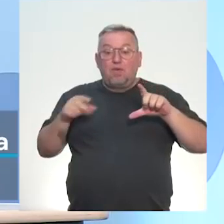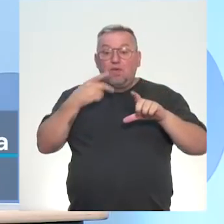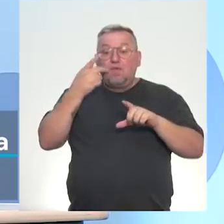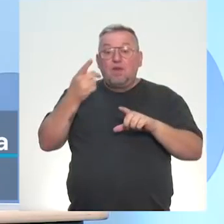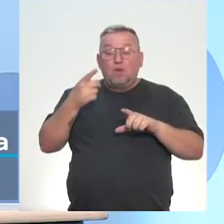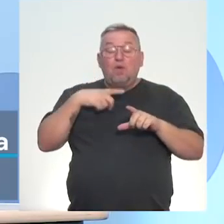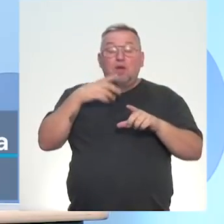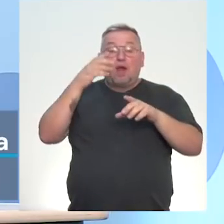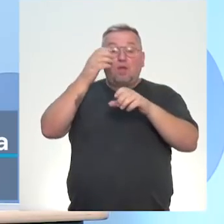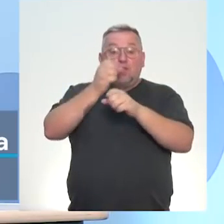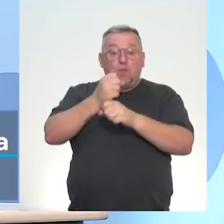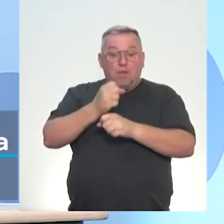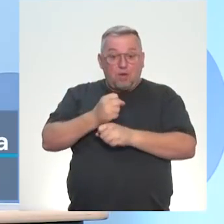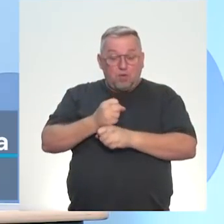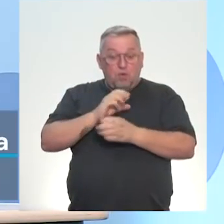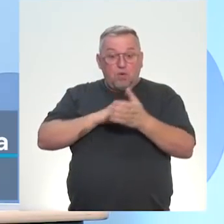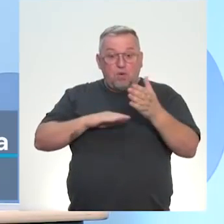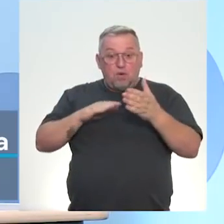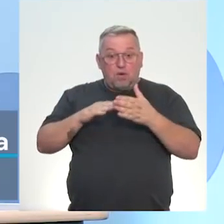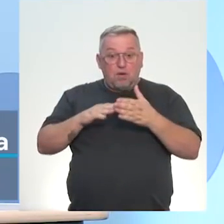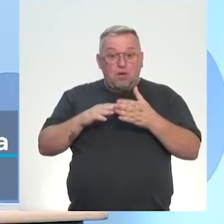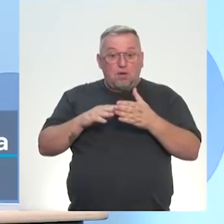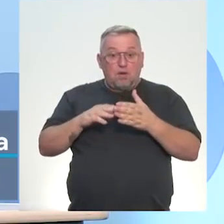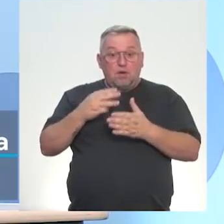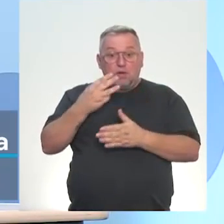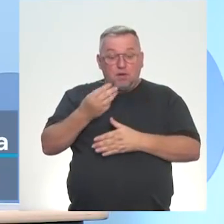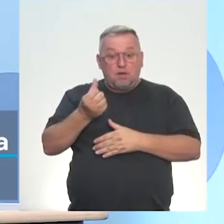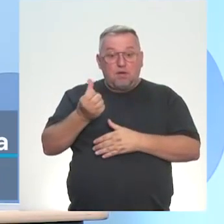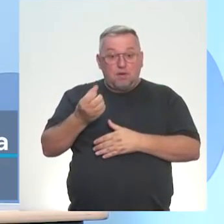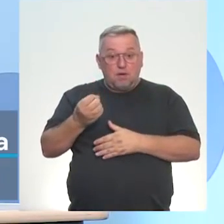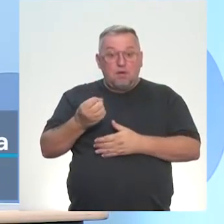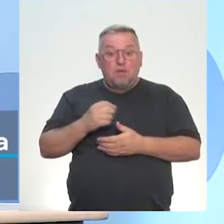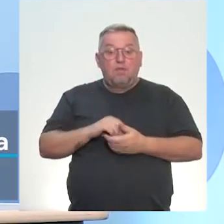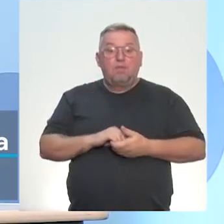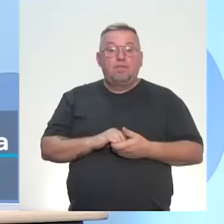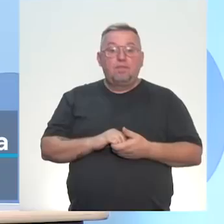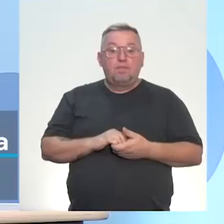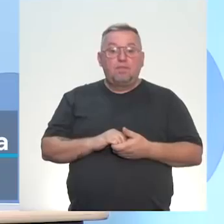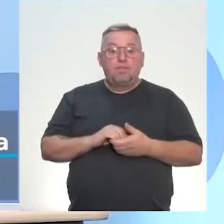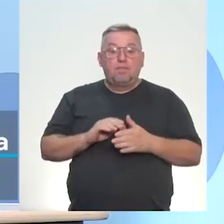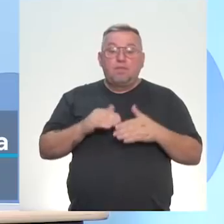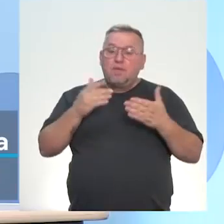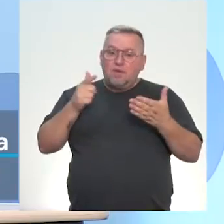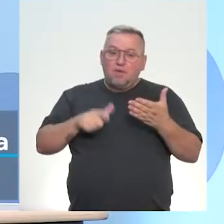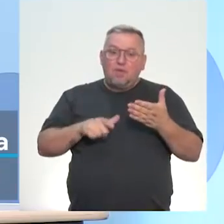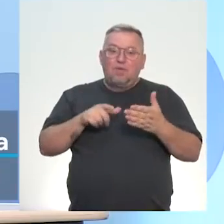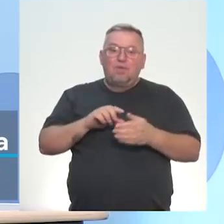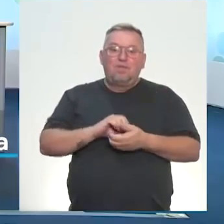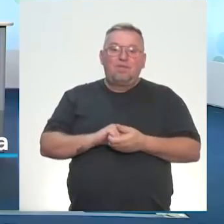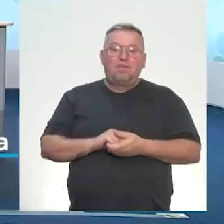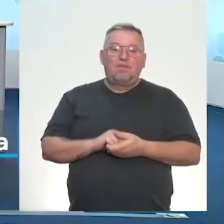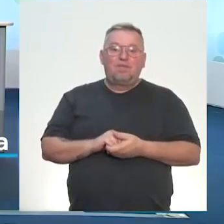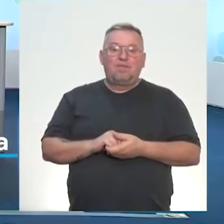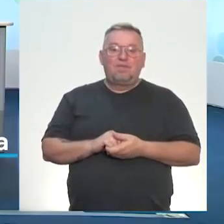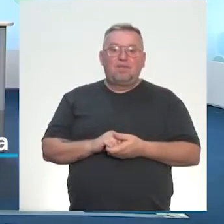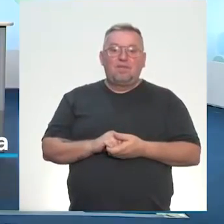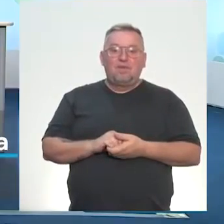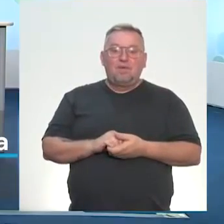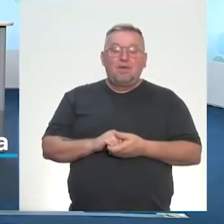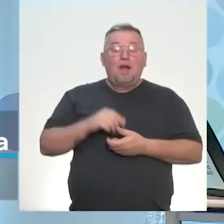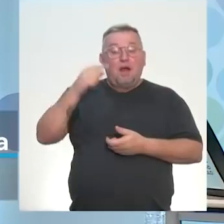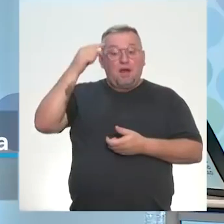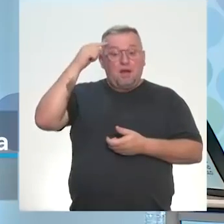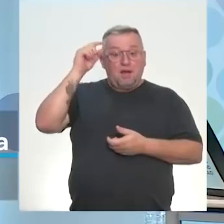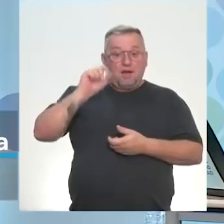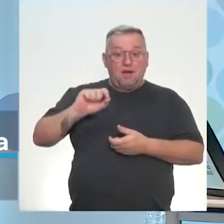o somatório de todos os ângulos é igual a 360 graus, entre outros aqui. Boa, isso mesmo. A